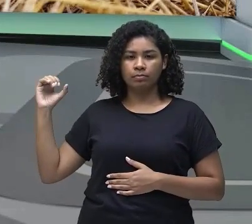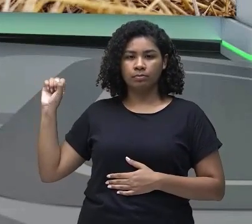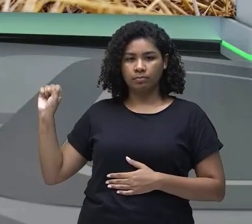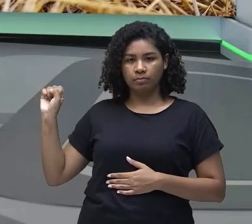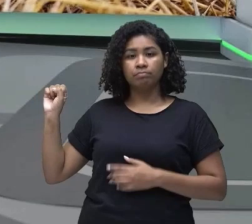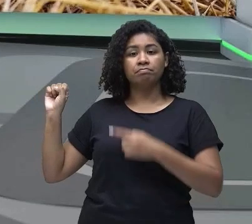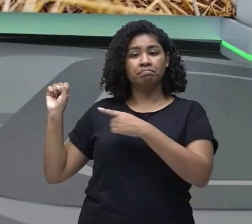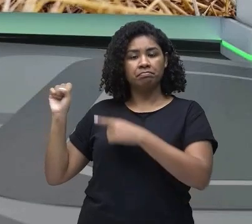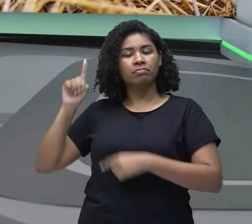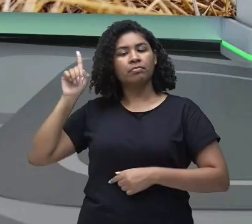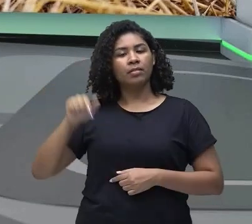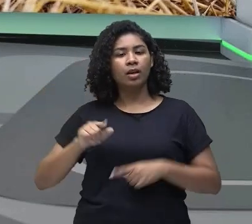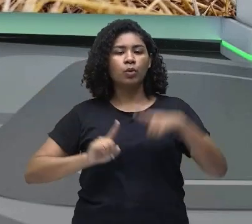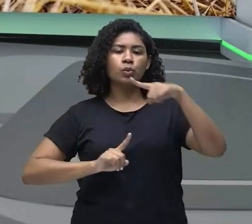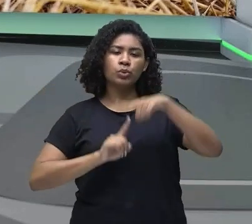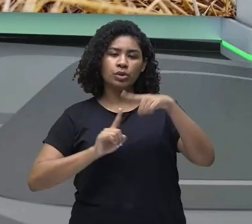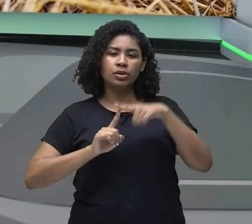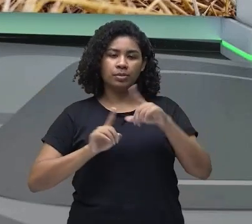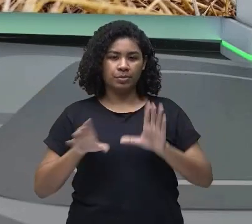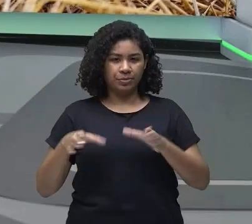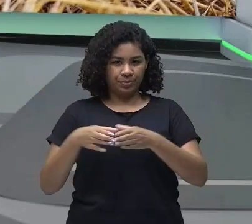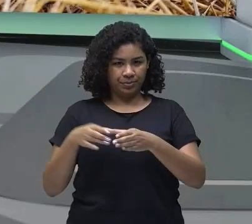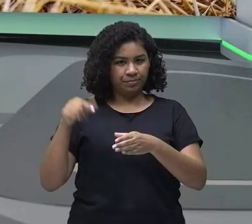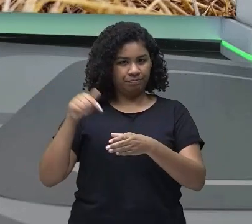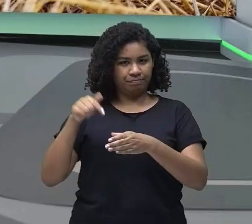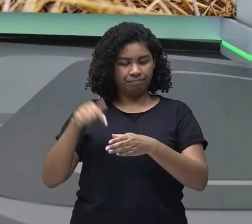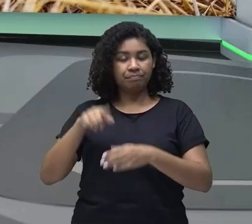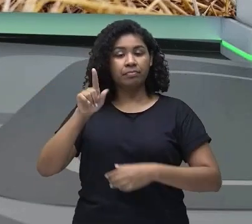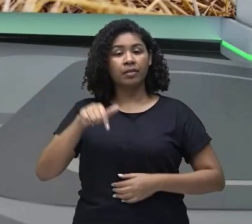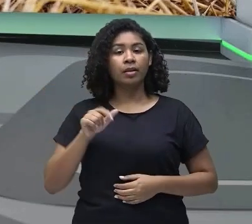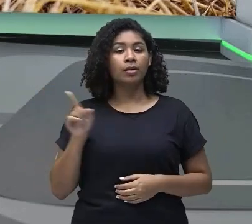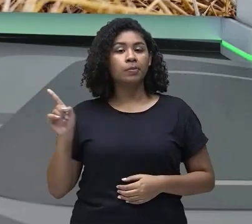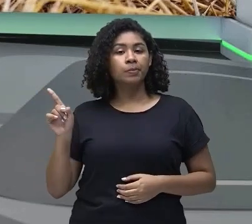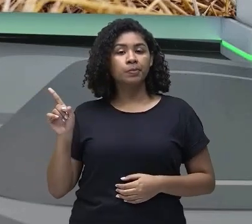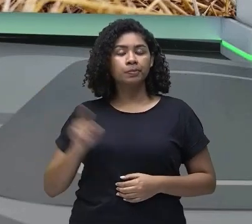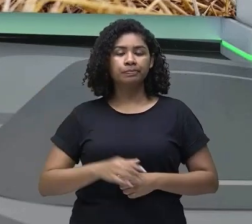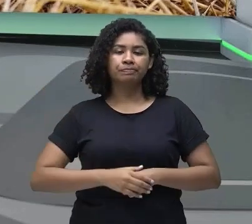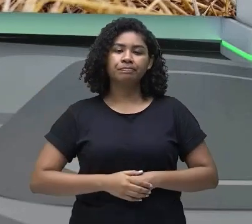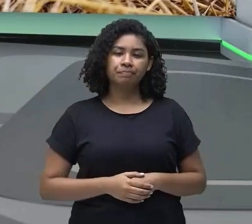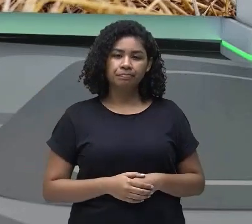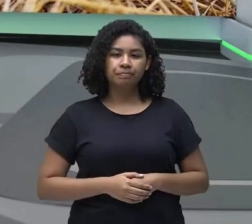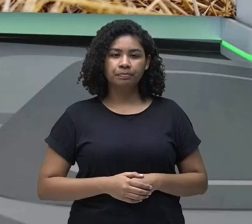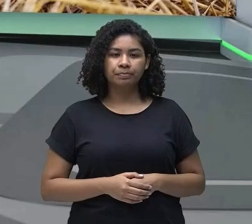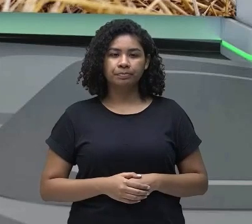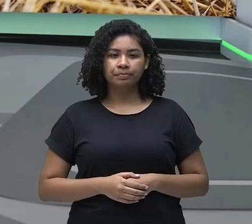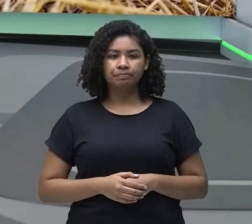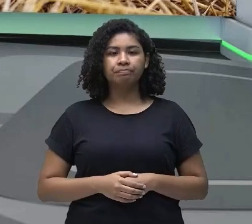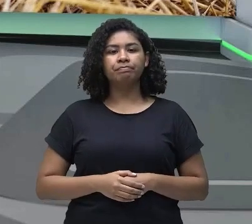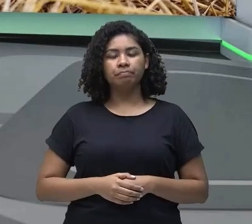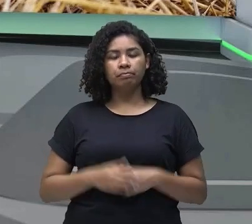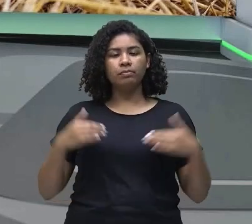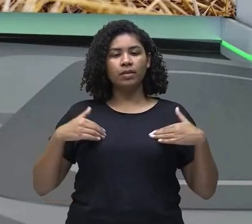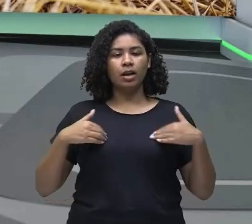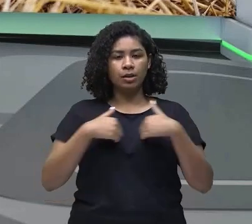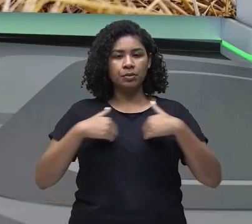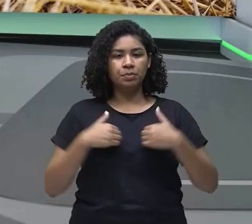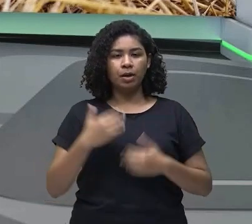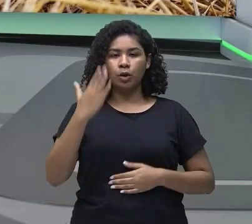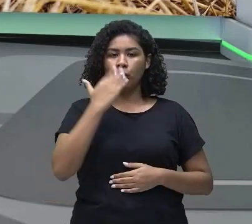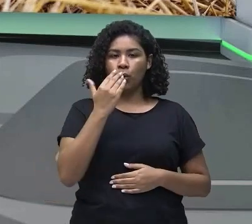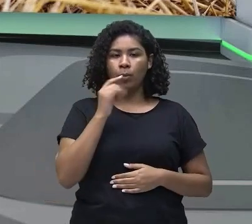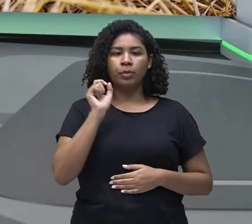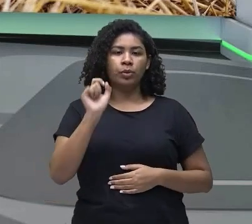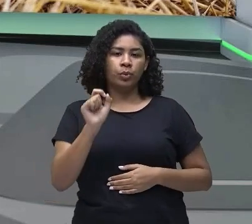por alimentação dos heterótrofos. Os granívoros são animais herbívoros que se alimentam